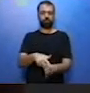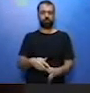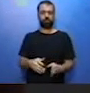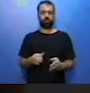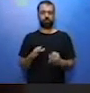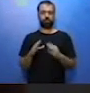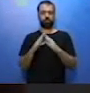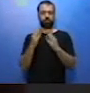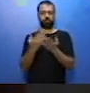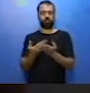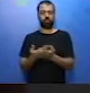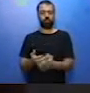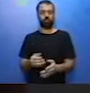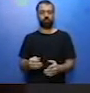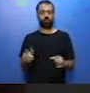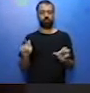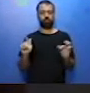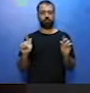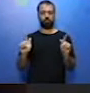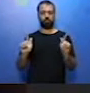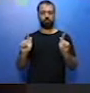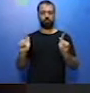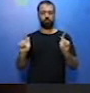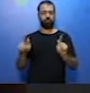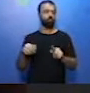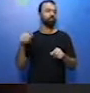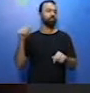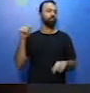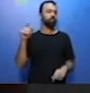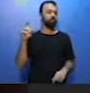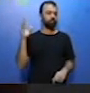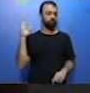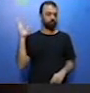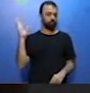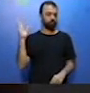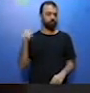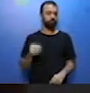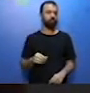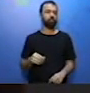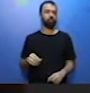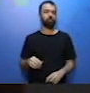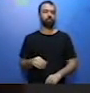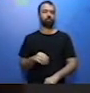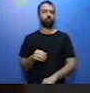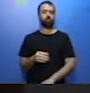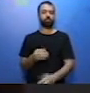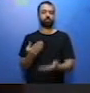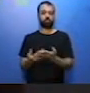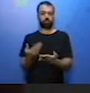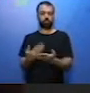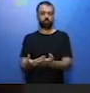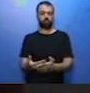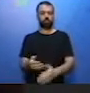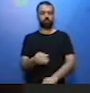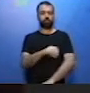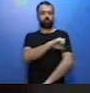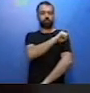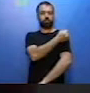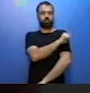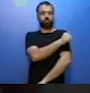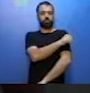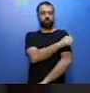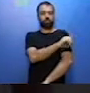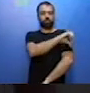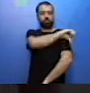giuseppe carne vamos a nossa vídeo aula de número 8 para os oitavos e não nos anos vamos falar hoje sobre